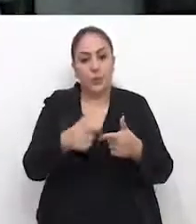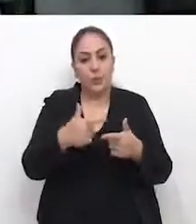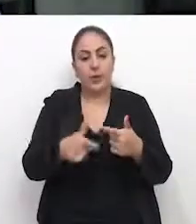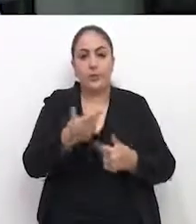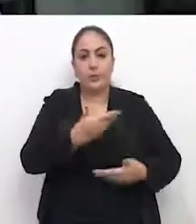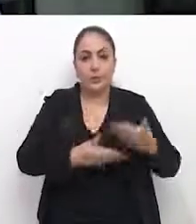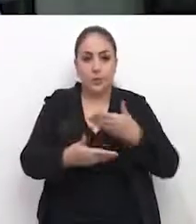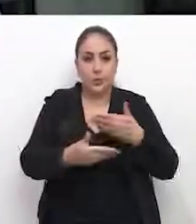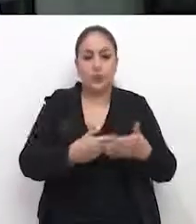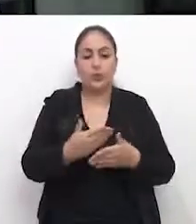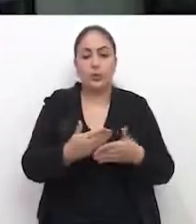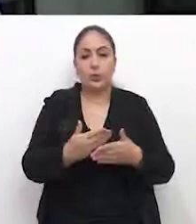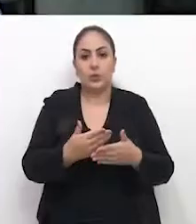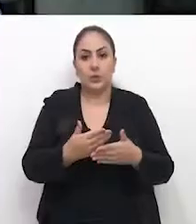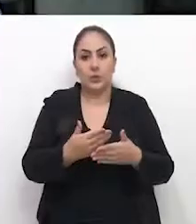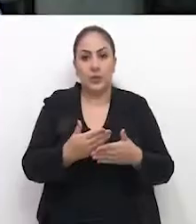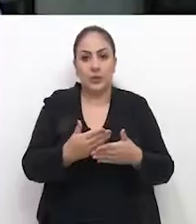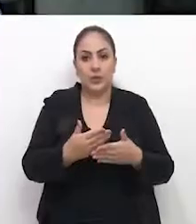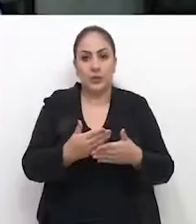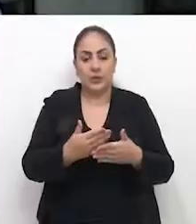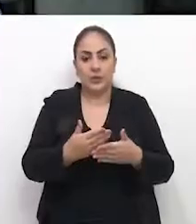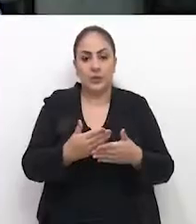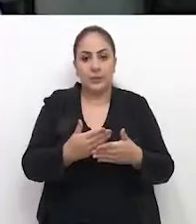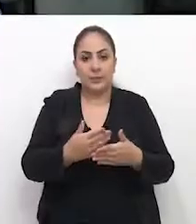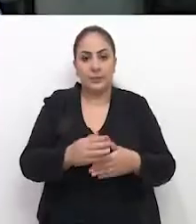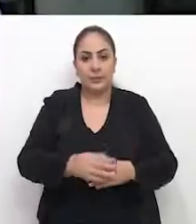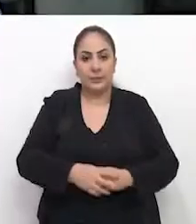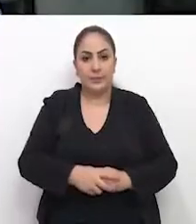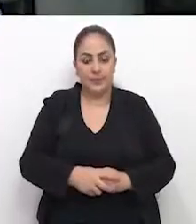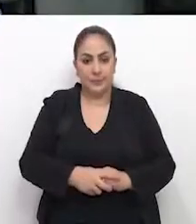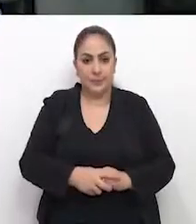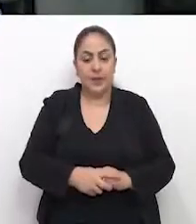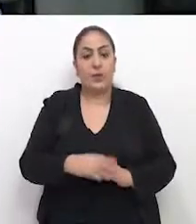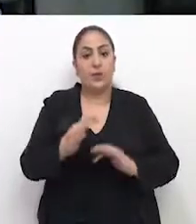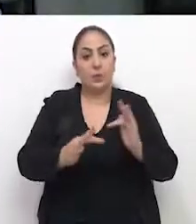do fluxo do caixa em função